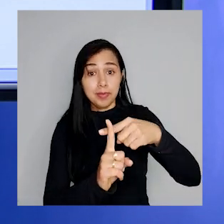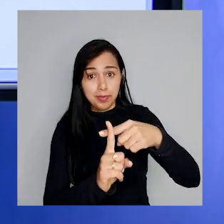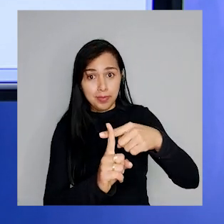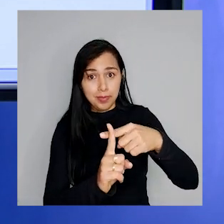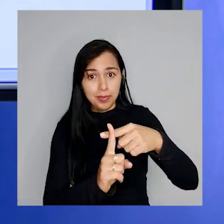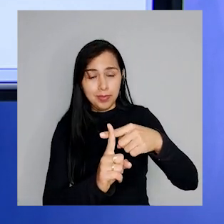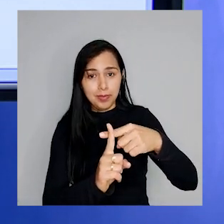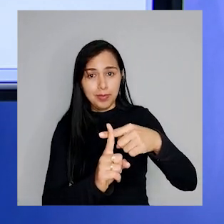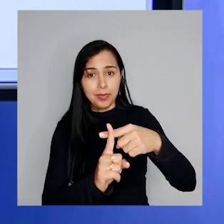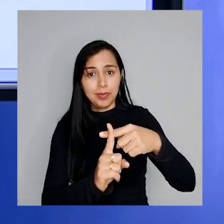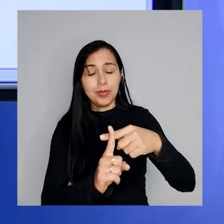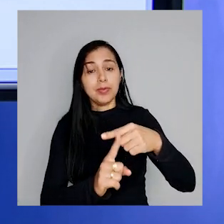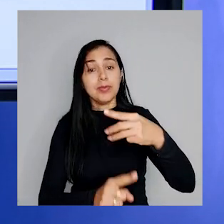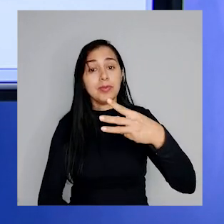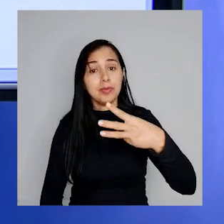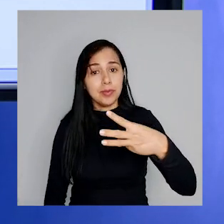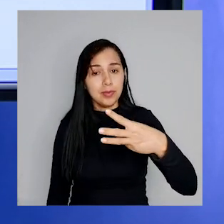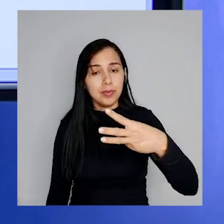mais 3